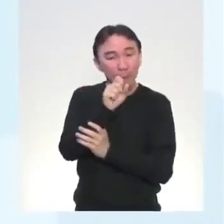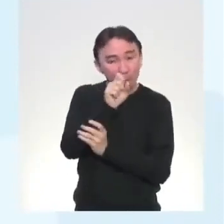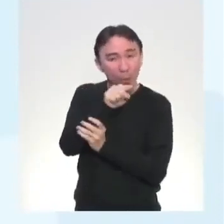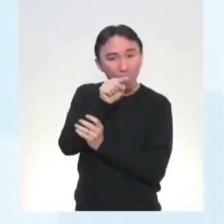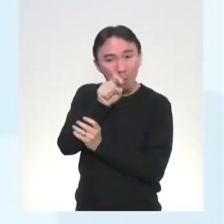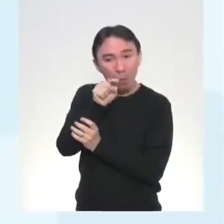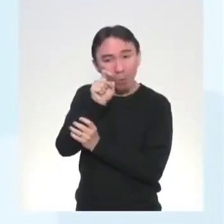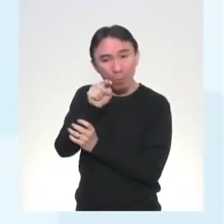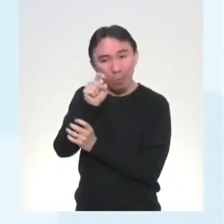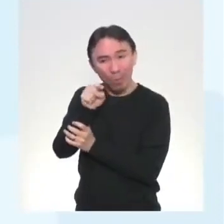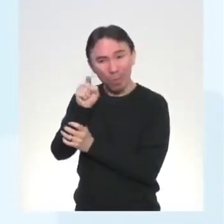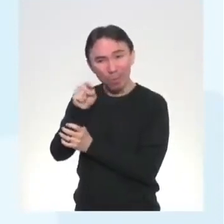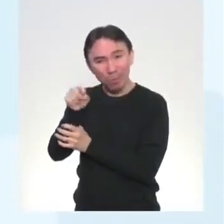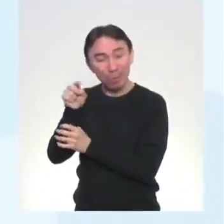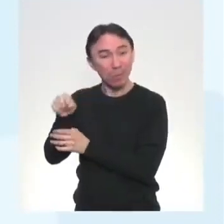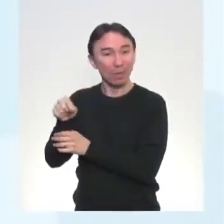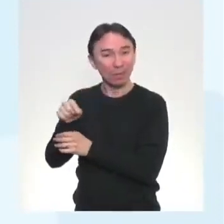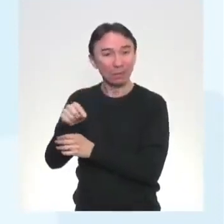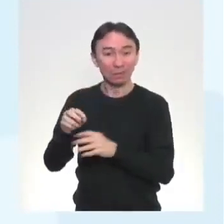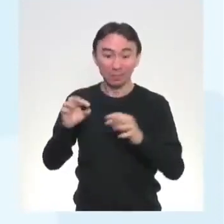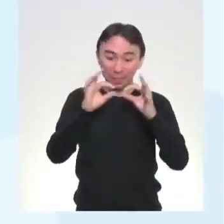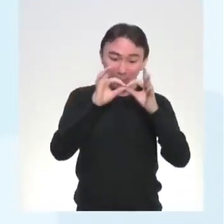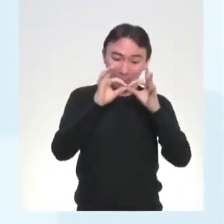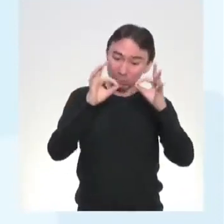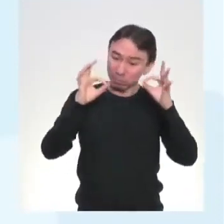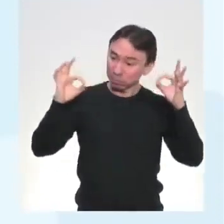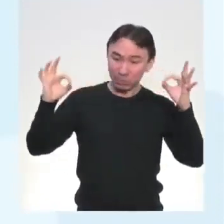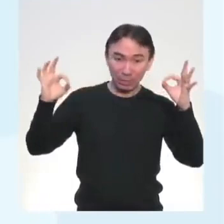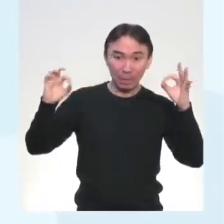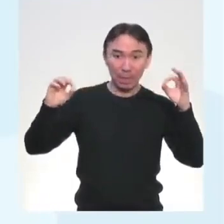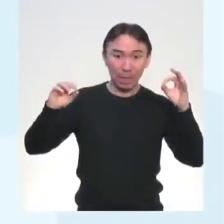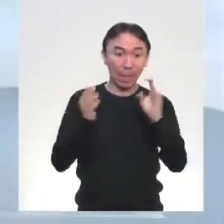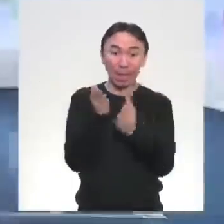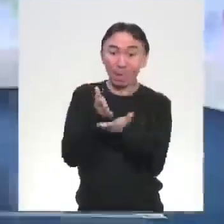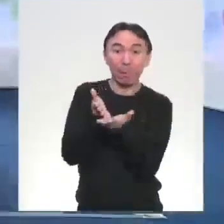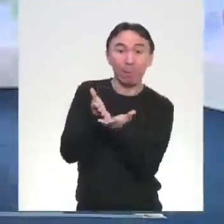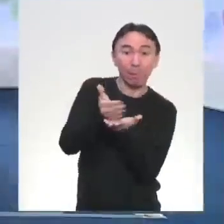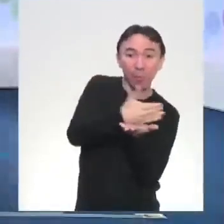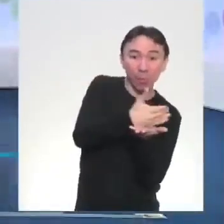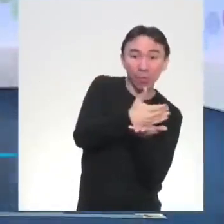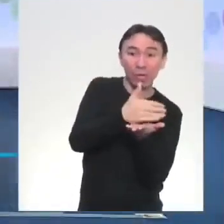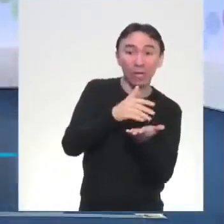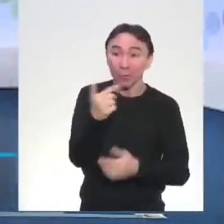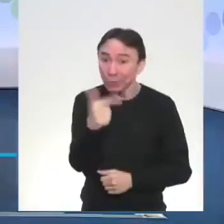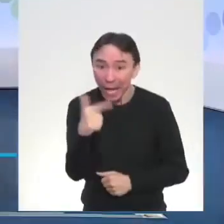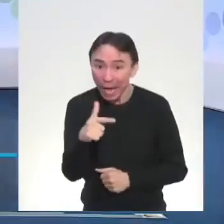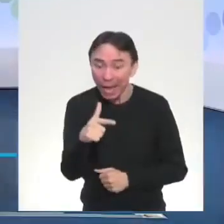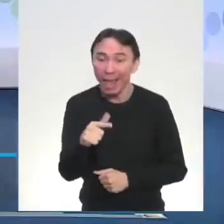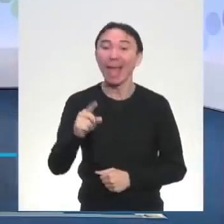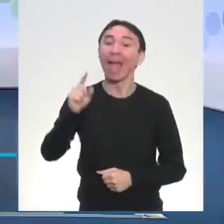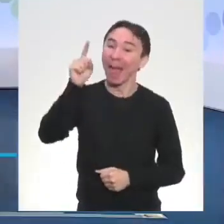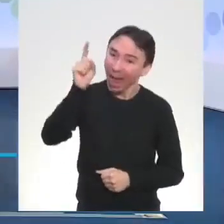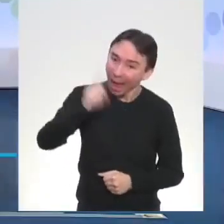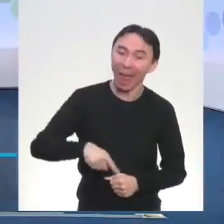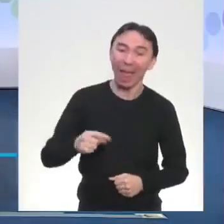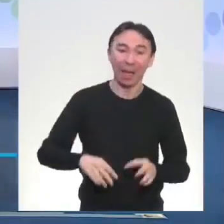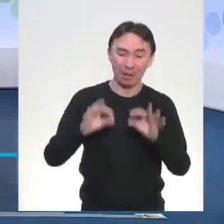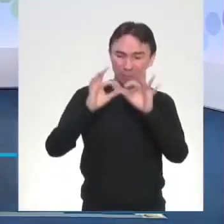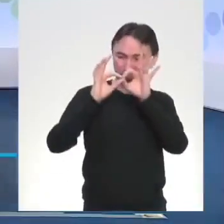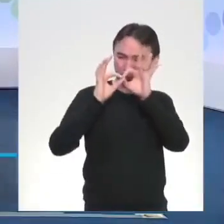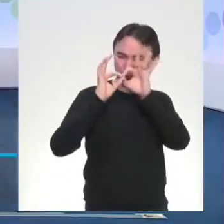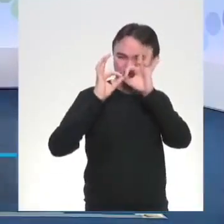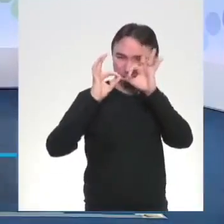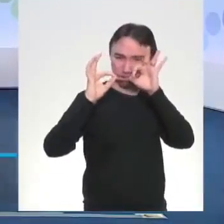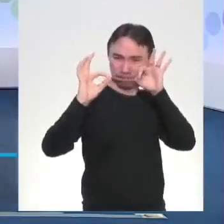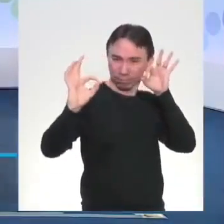essa linha não faz curva, Perfeito. é uma reta. É uma reta. Né? Se a linha não faz curva, então a linha é uma reta. Então você pode